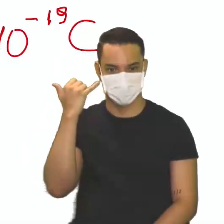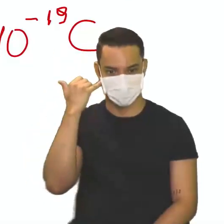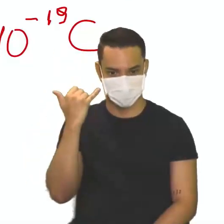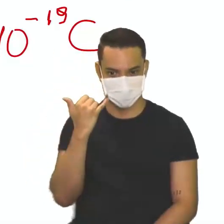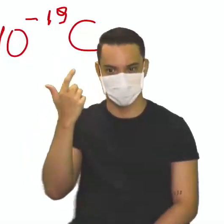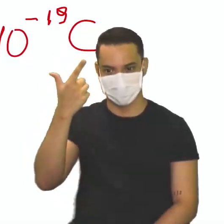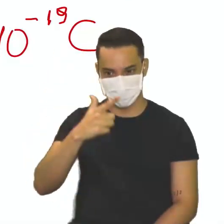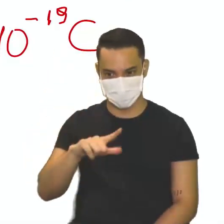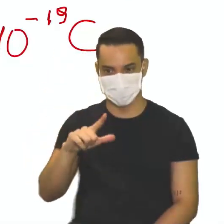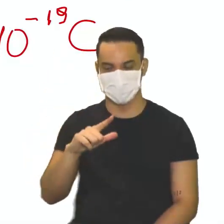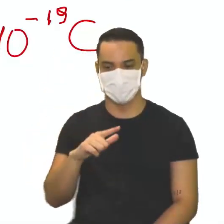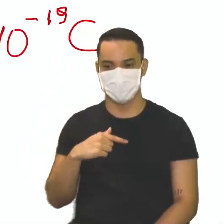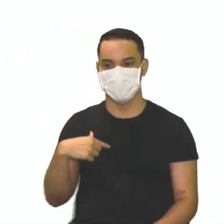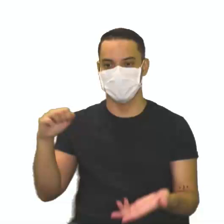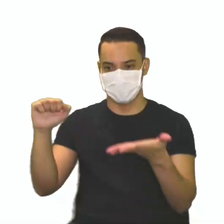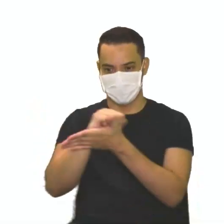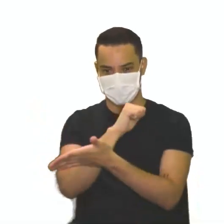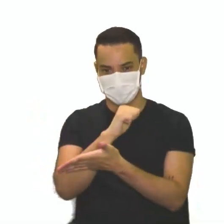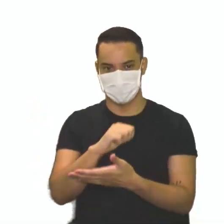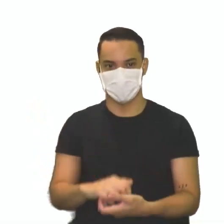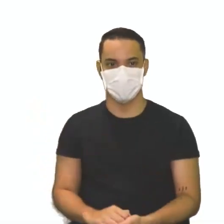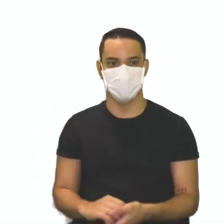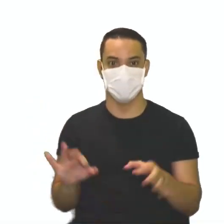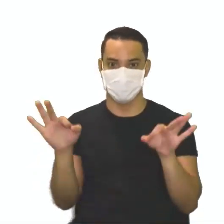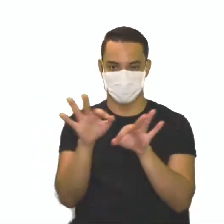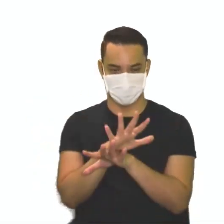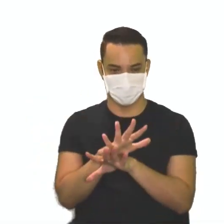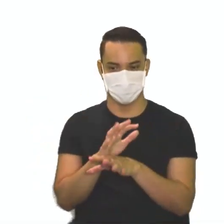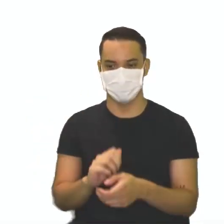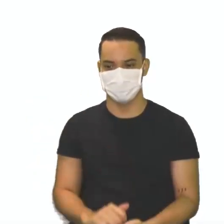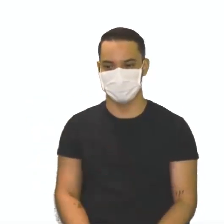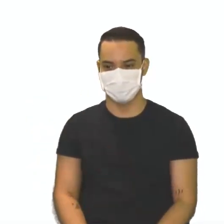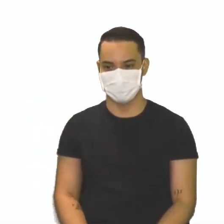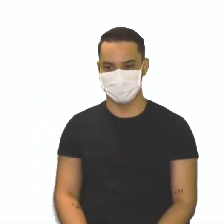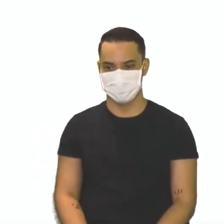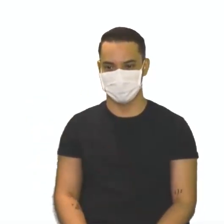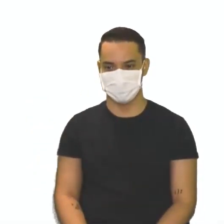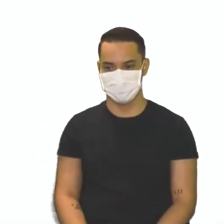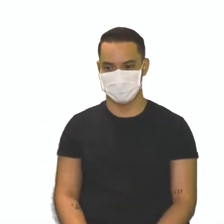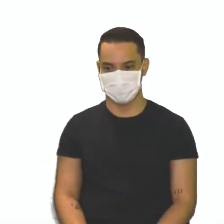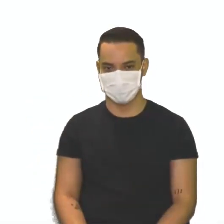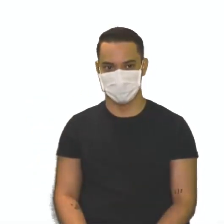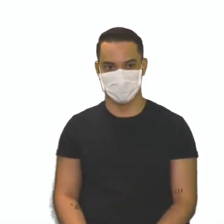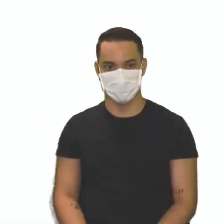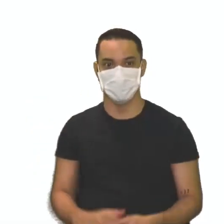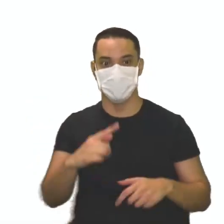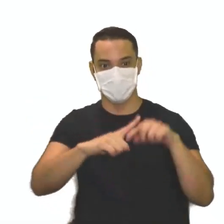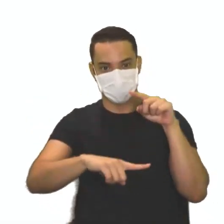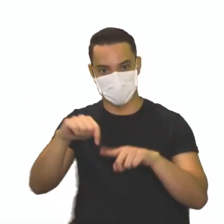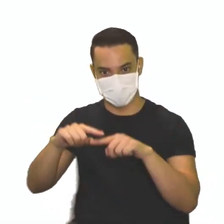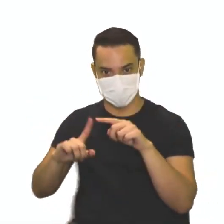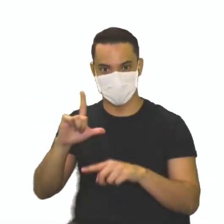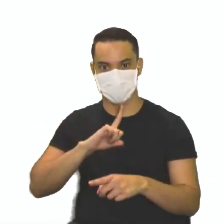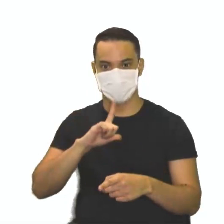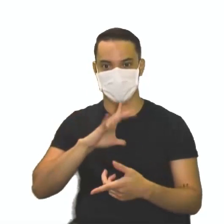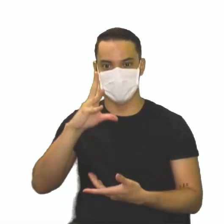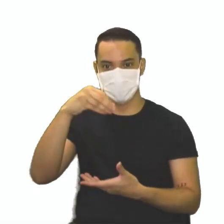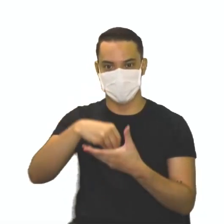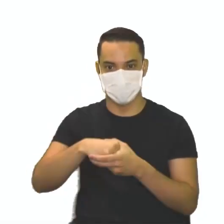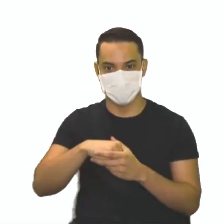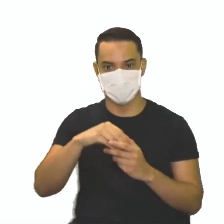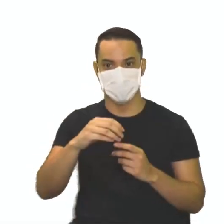Vamos aqui tirar o Czinho da cabeça dele. Pronto. O corpo possui carga elétrica